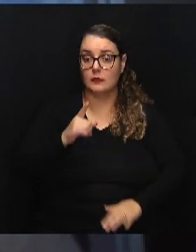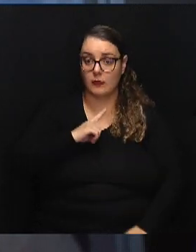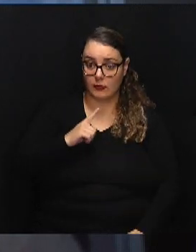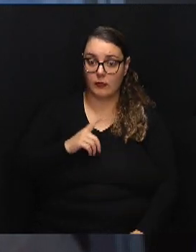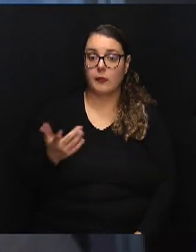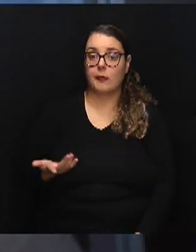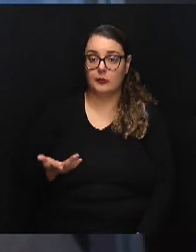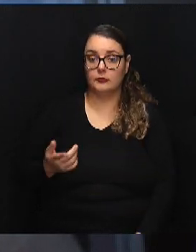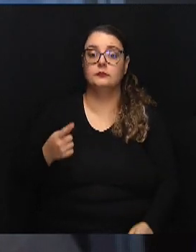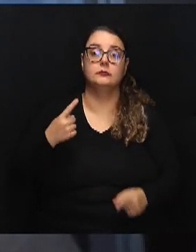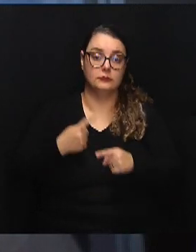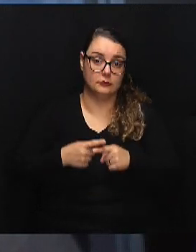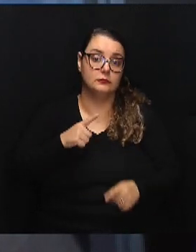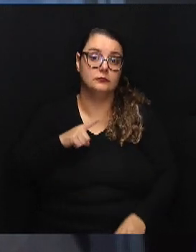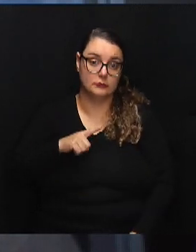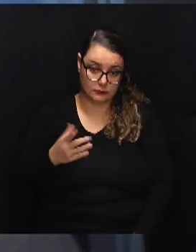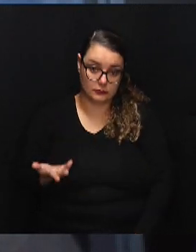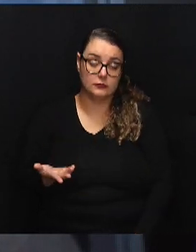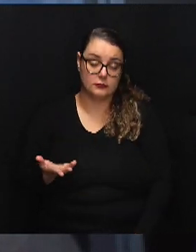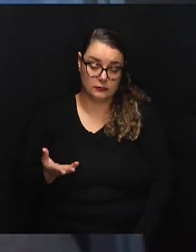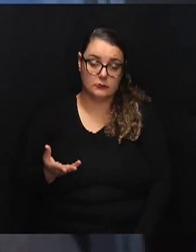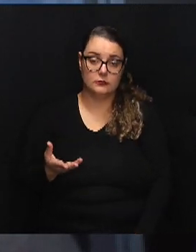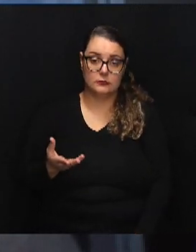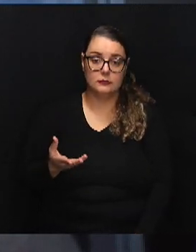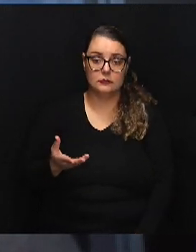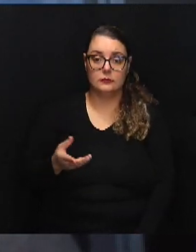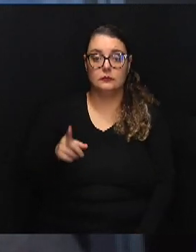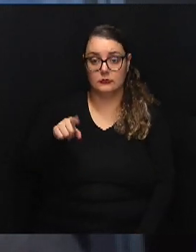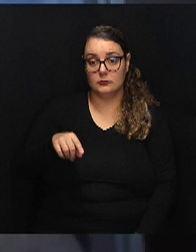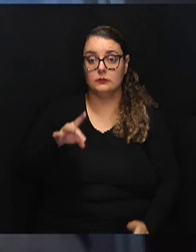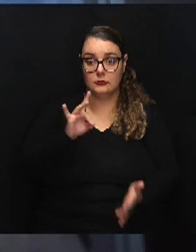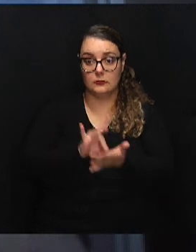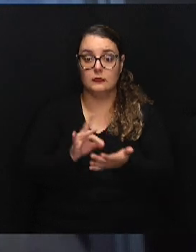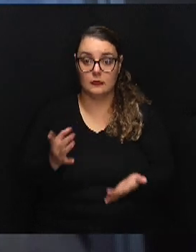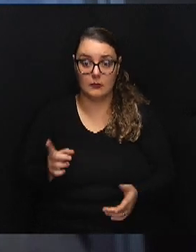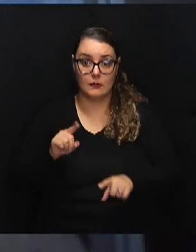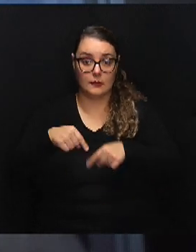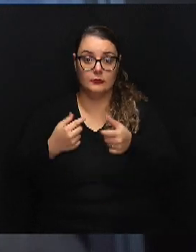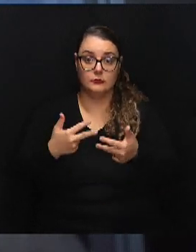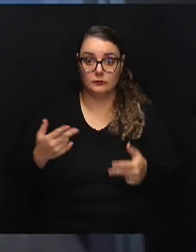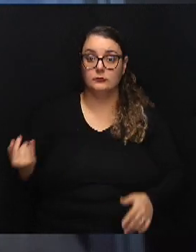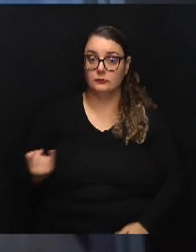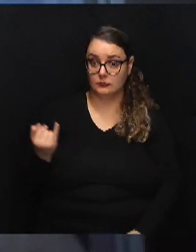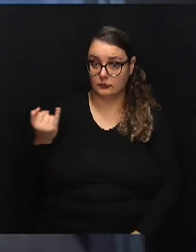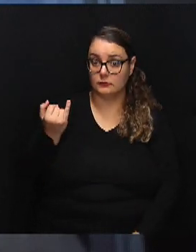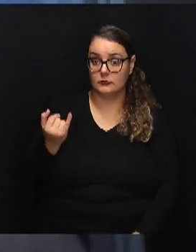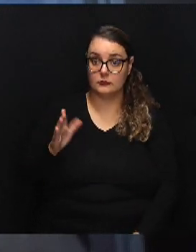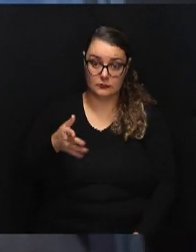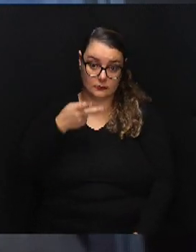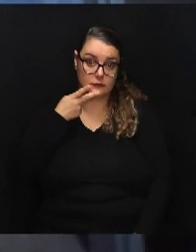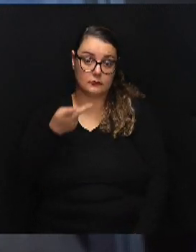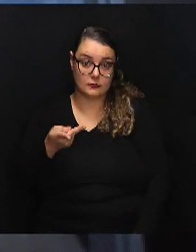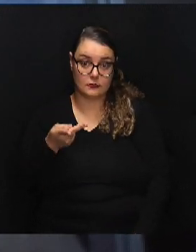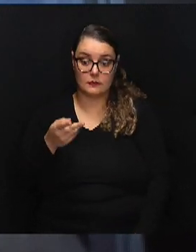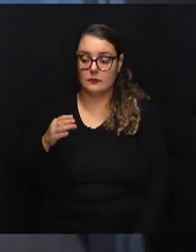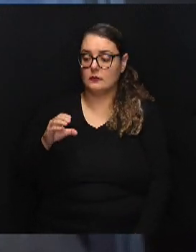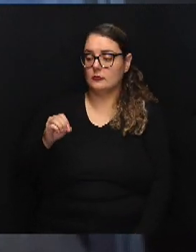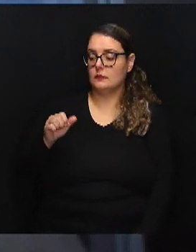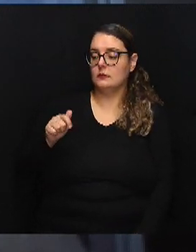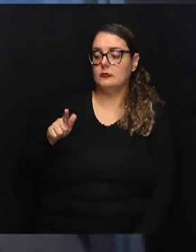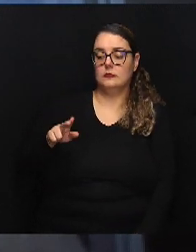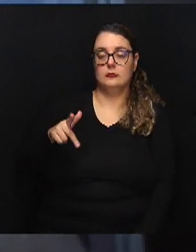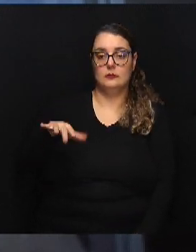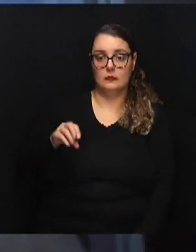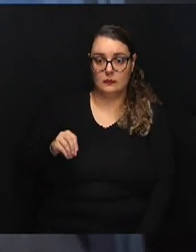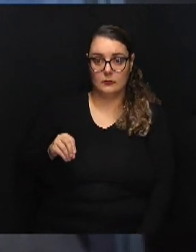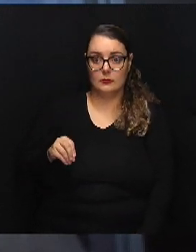têm um porquê, né, de existir e são reais. E uma outra coisa importantíssima, já que eu falei da coagulação, é que a gente